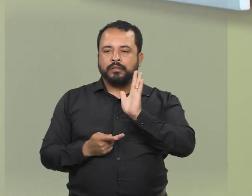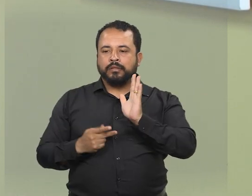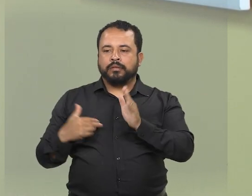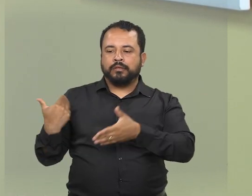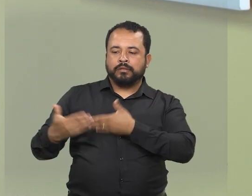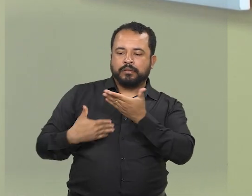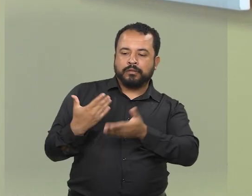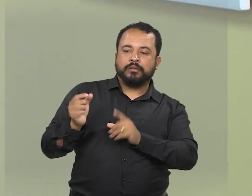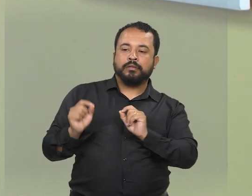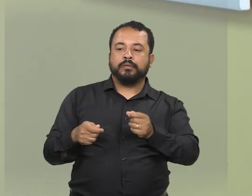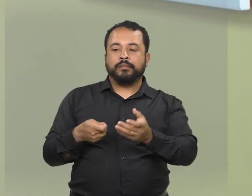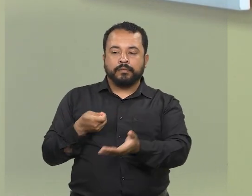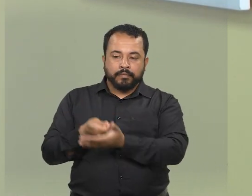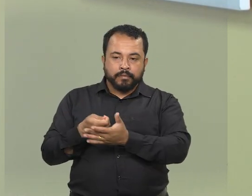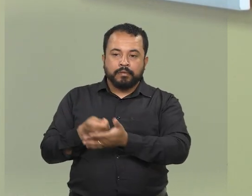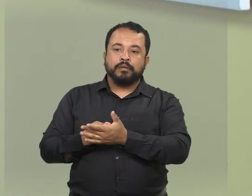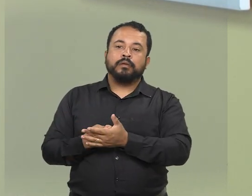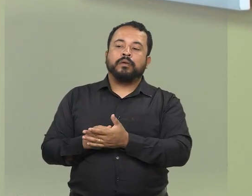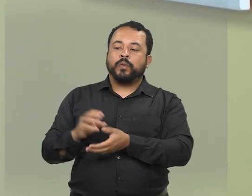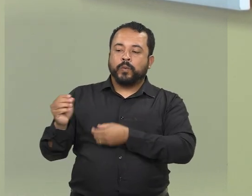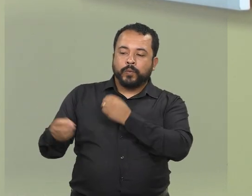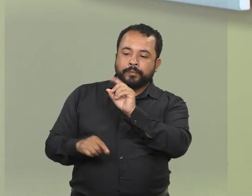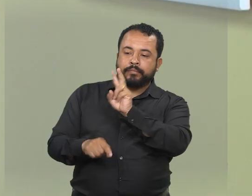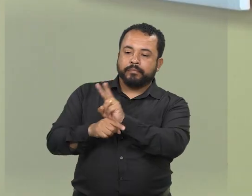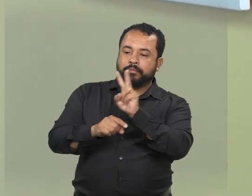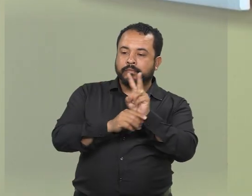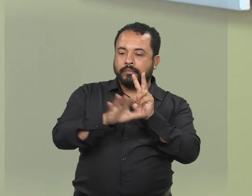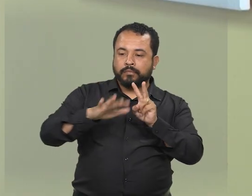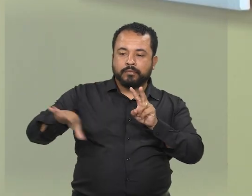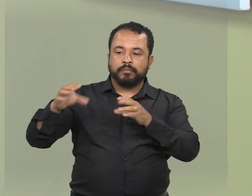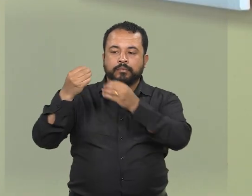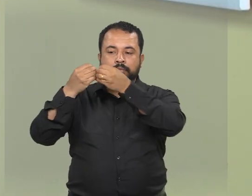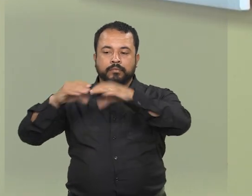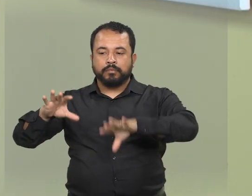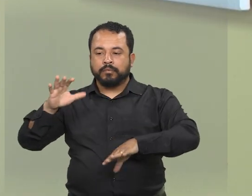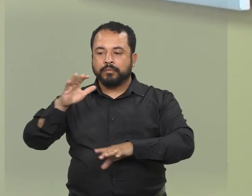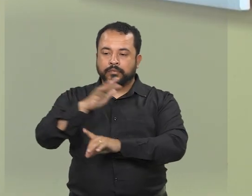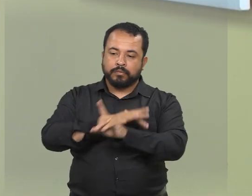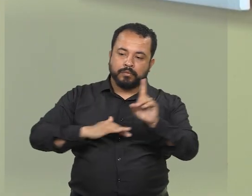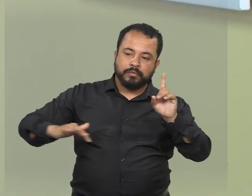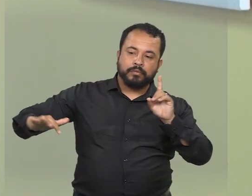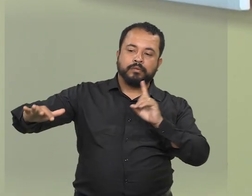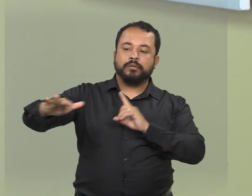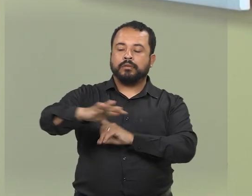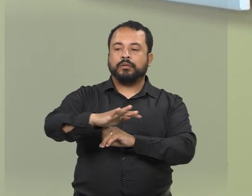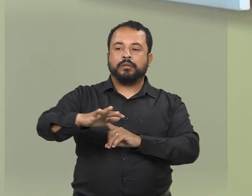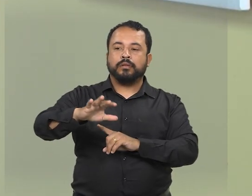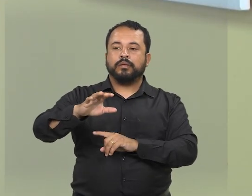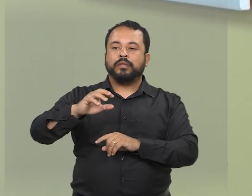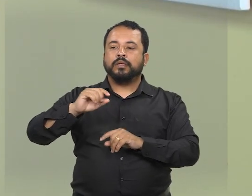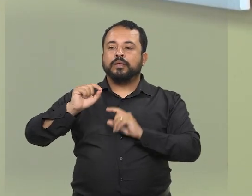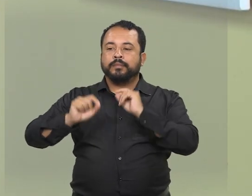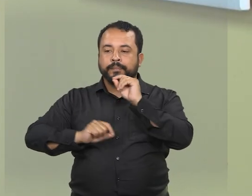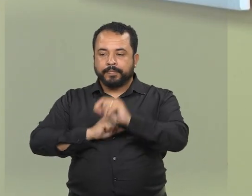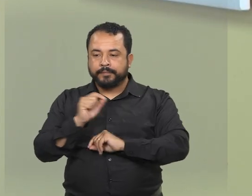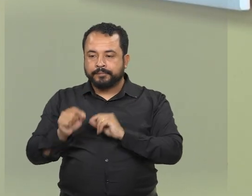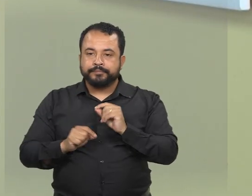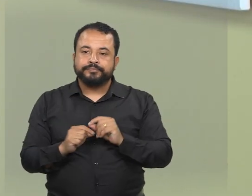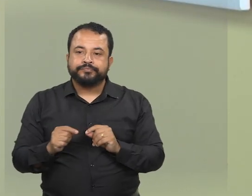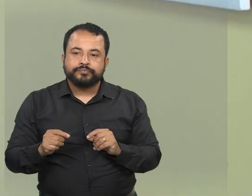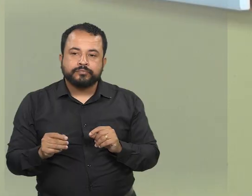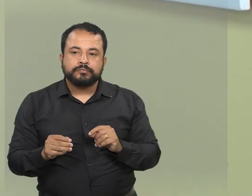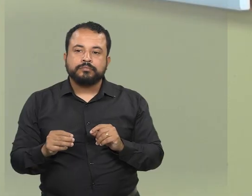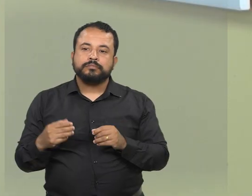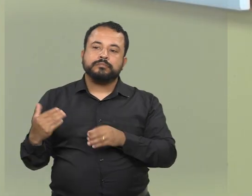de afundamento, obrigação de reparar os danos ambientais, obrigação de reparar os danos socio-urbanísticos. Ela